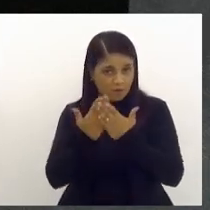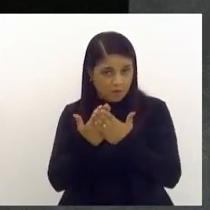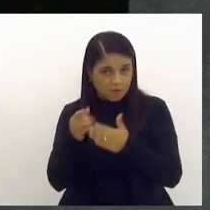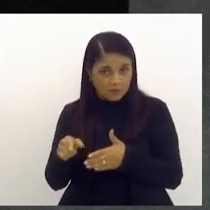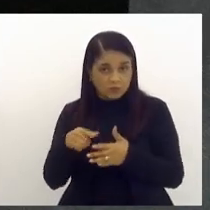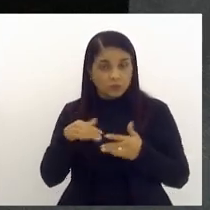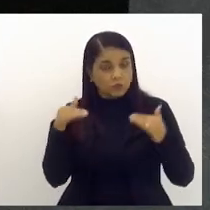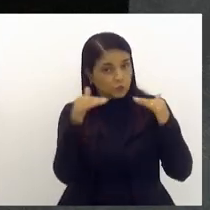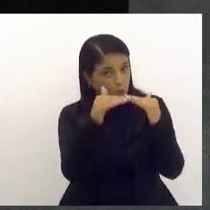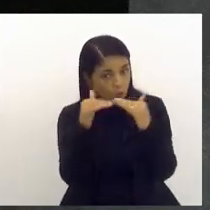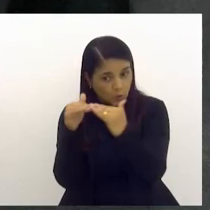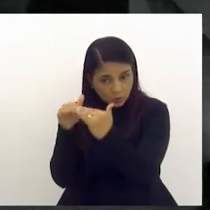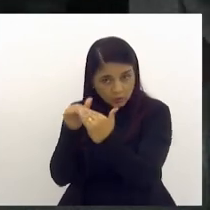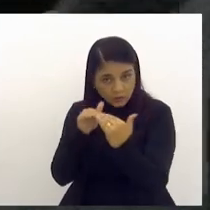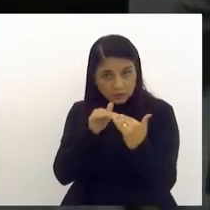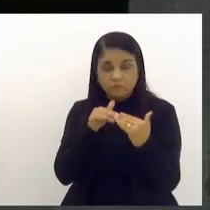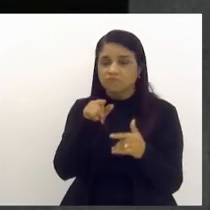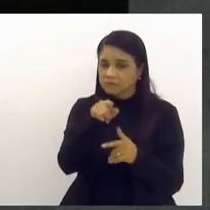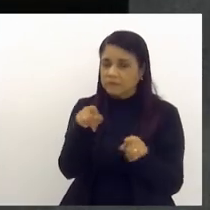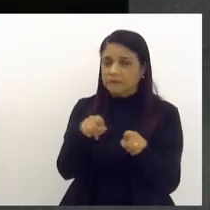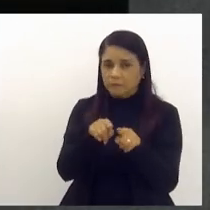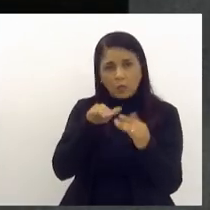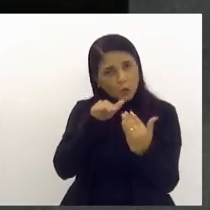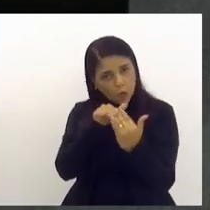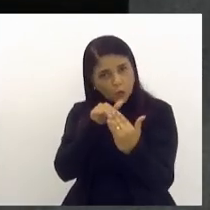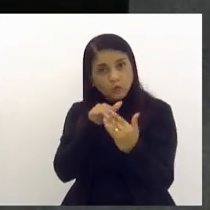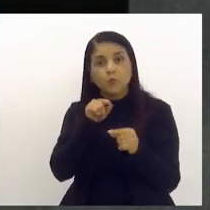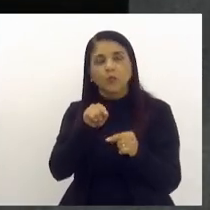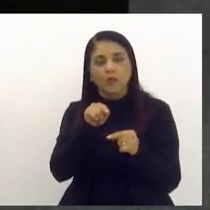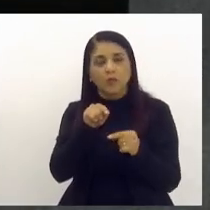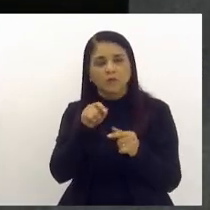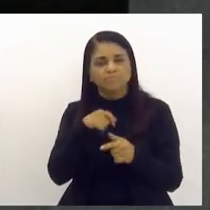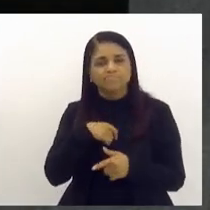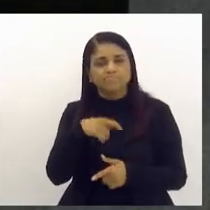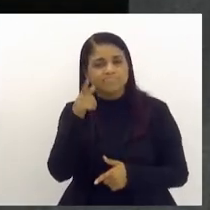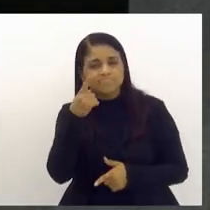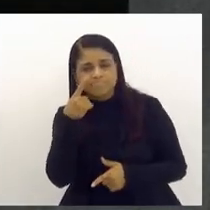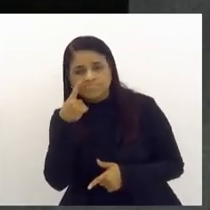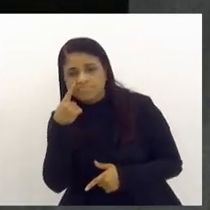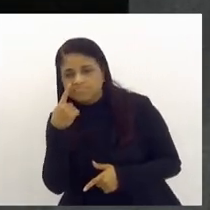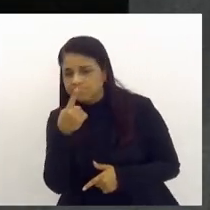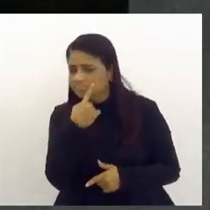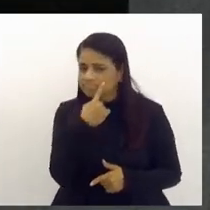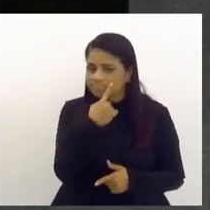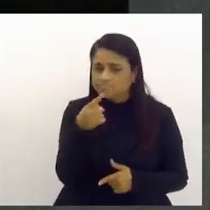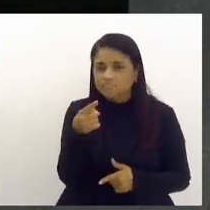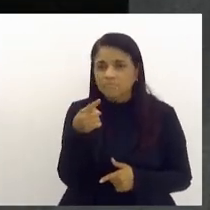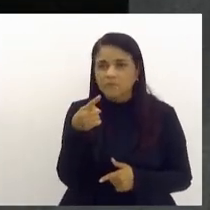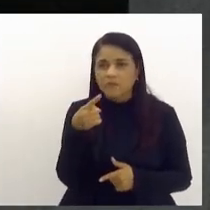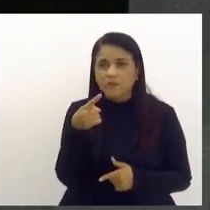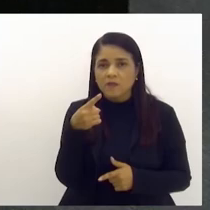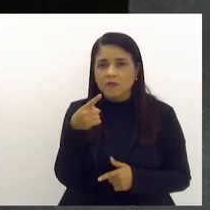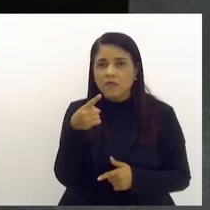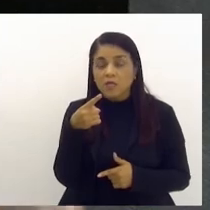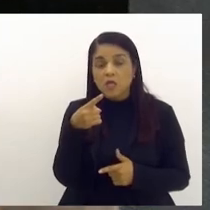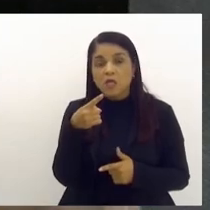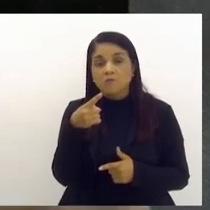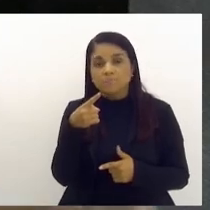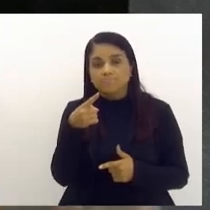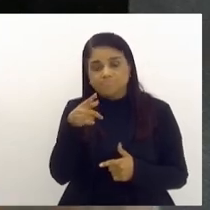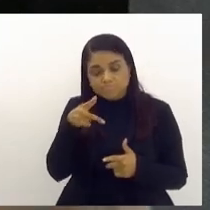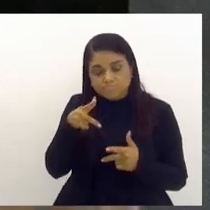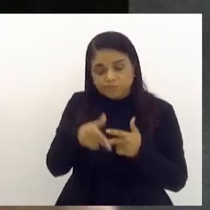todos concordamos, inclusive Vossa Excelência, que a gente tem que ficar de olho não só em cortar a despesa, está